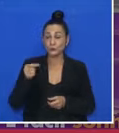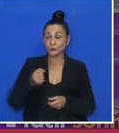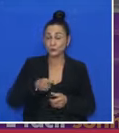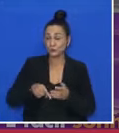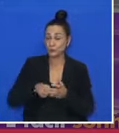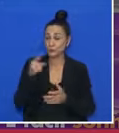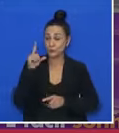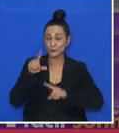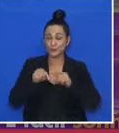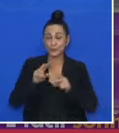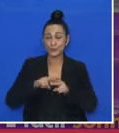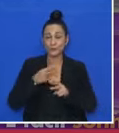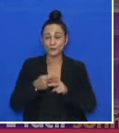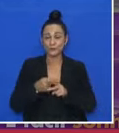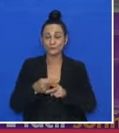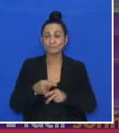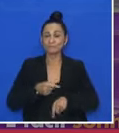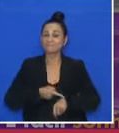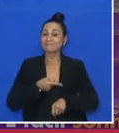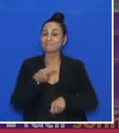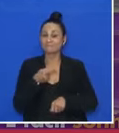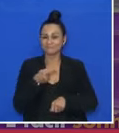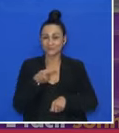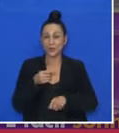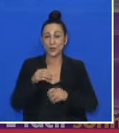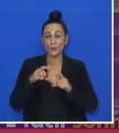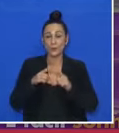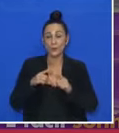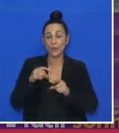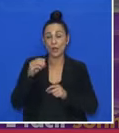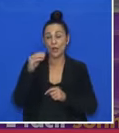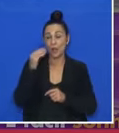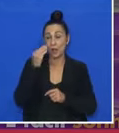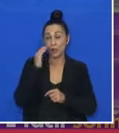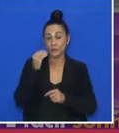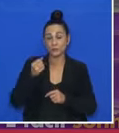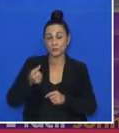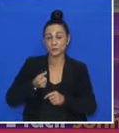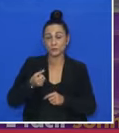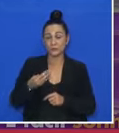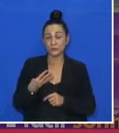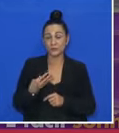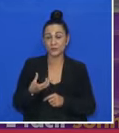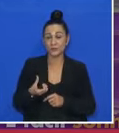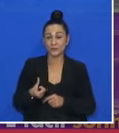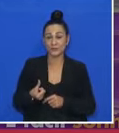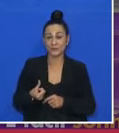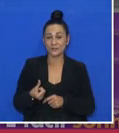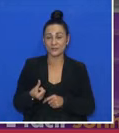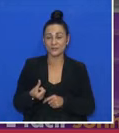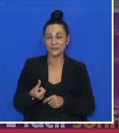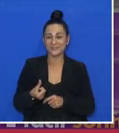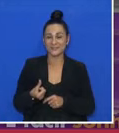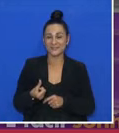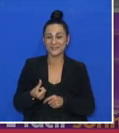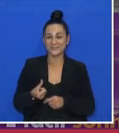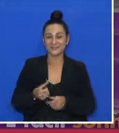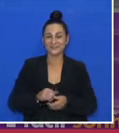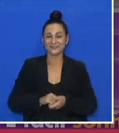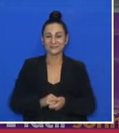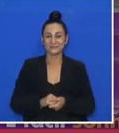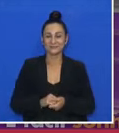do primeiro sorteio da dupla cena está chegando. Bola rosa, número 46. Rosa,